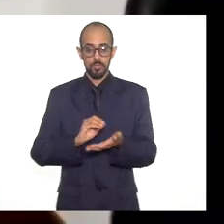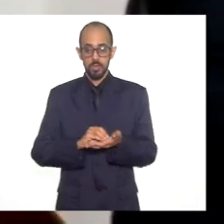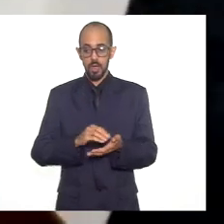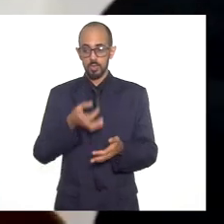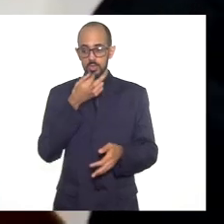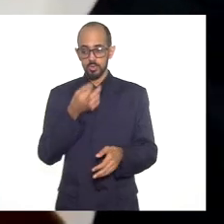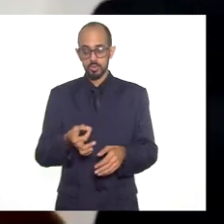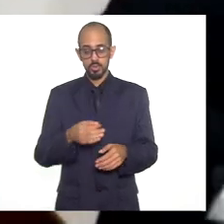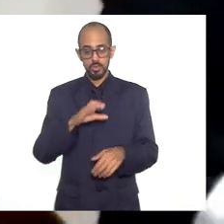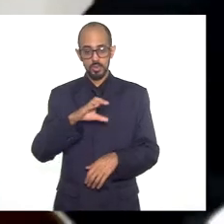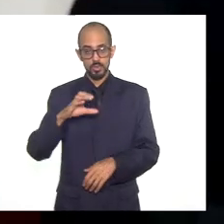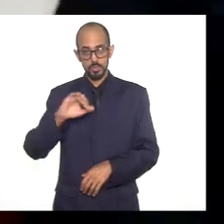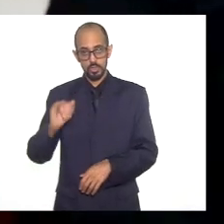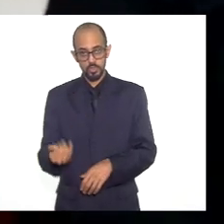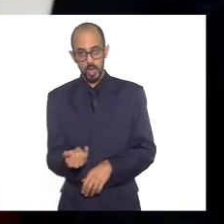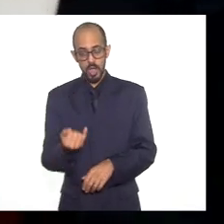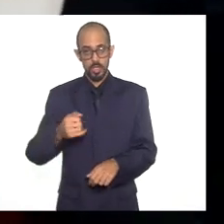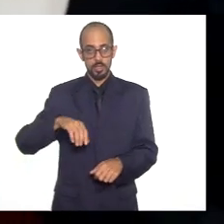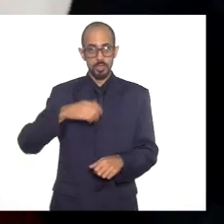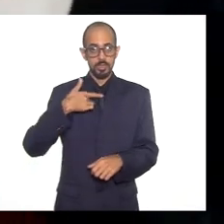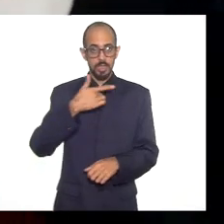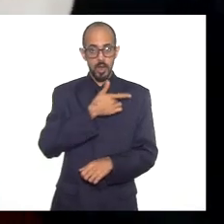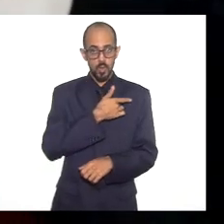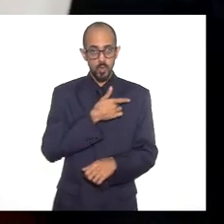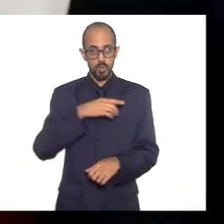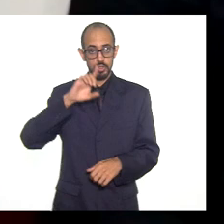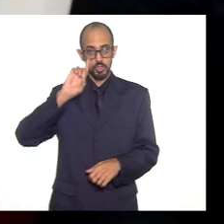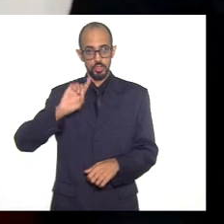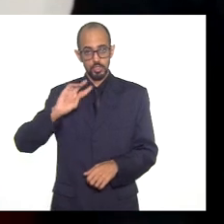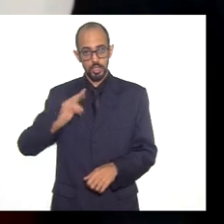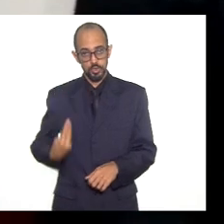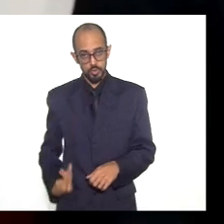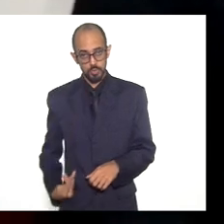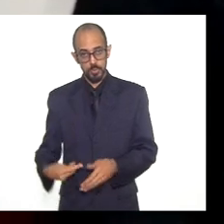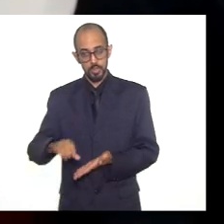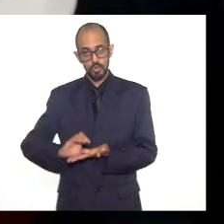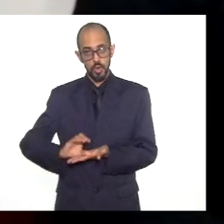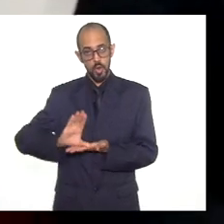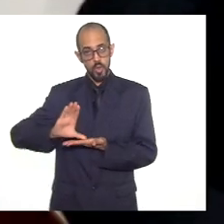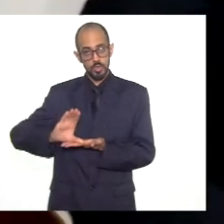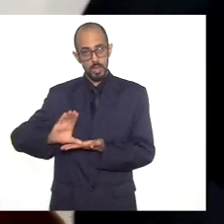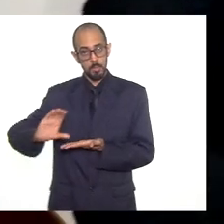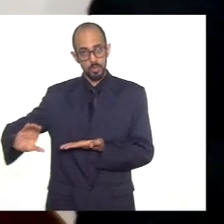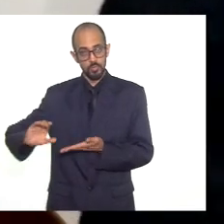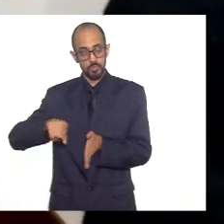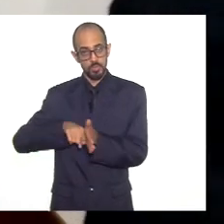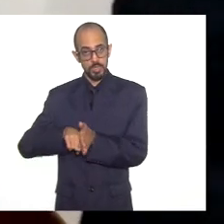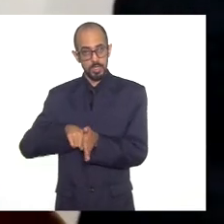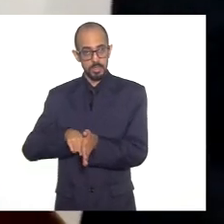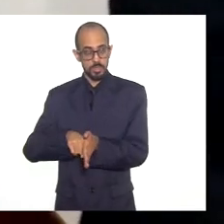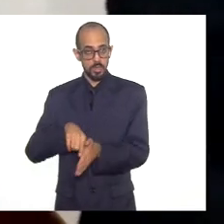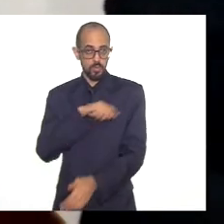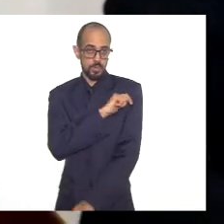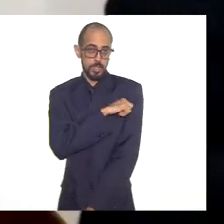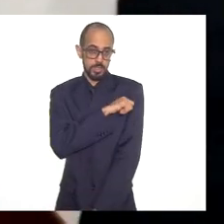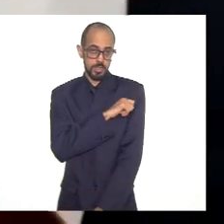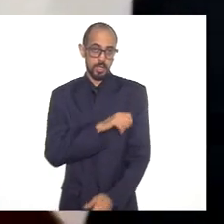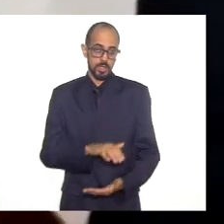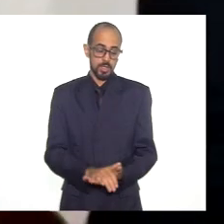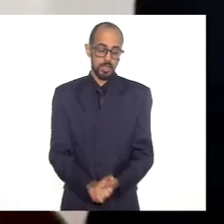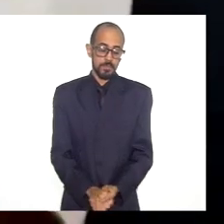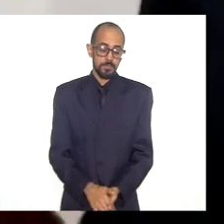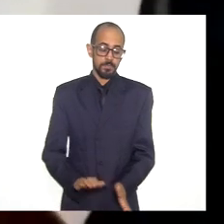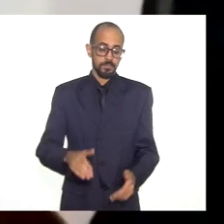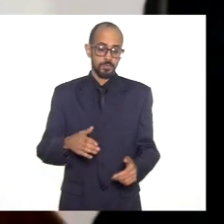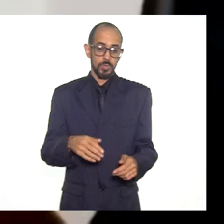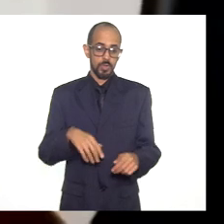comissões de Constituição e Justiça, de Saúde, de Defesa dos Direitos Humanos e Cidadania, de Orçamento, Finanças, Fiscalização Financeira e Controle. Para emitir parecer pela Comissão